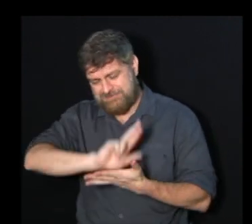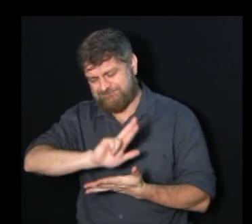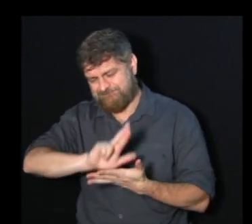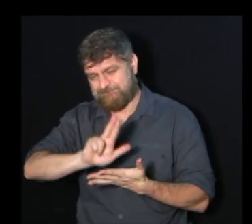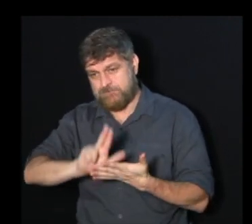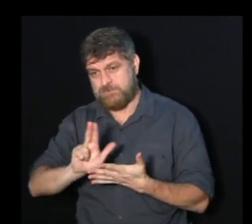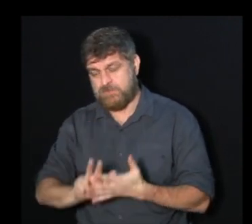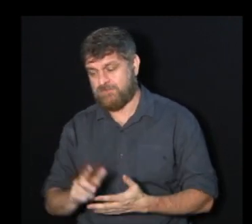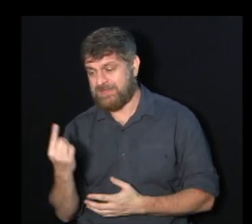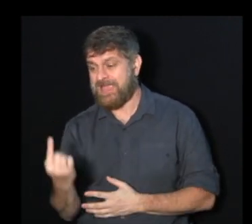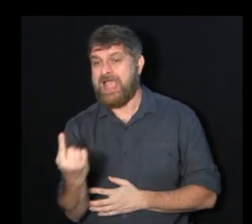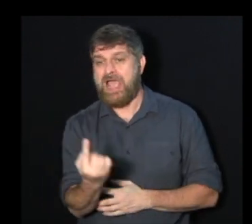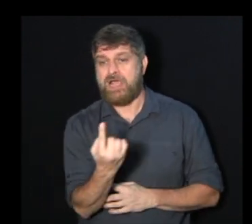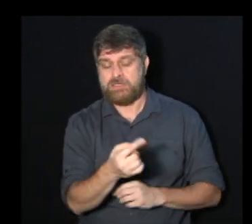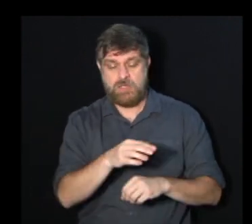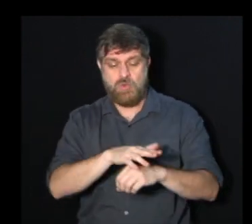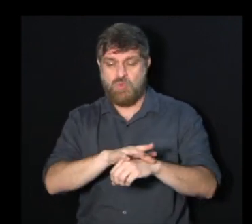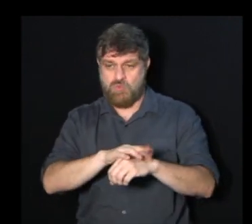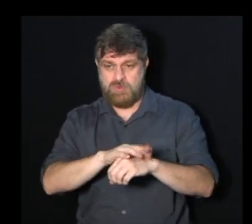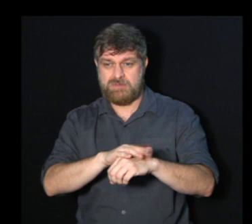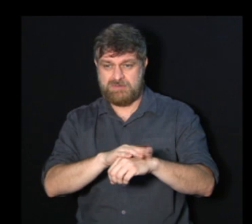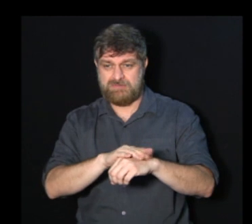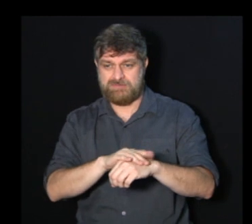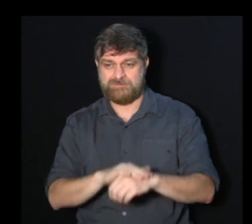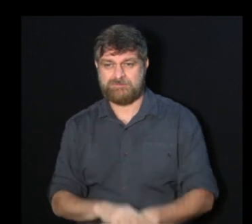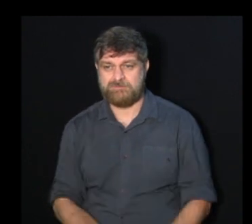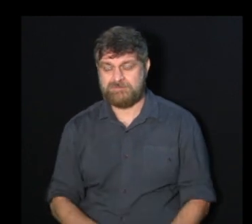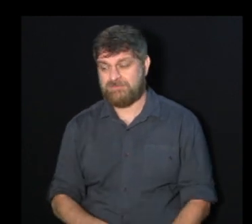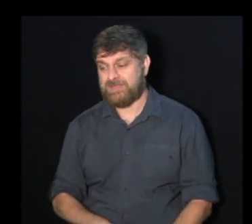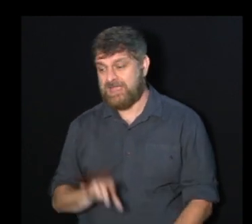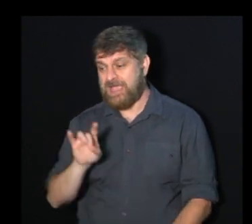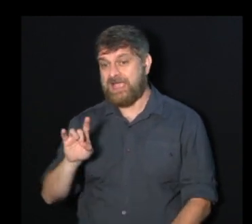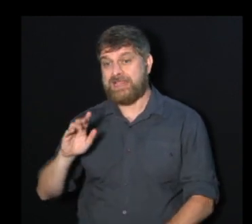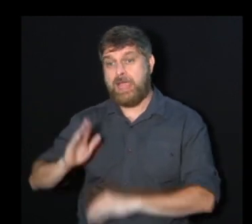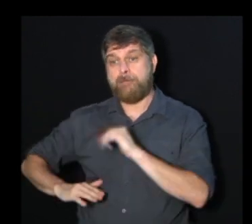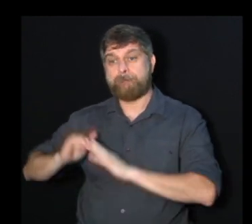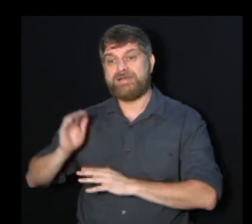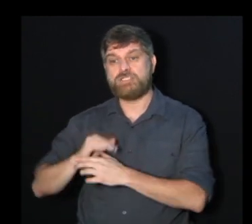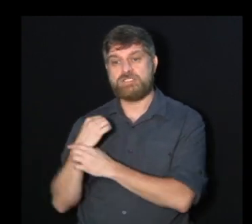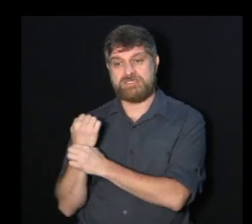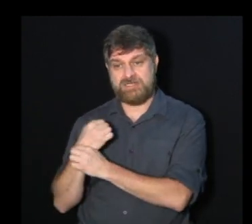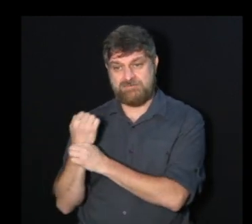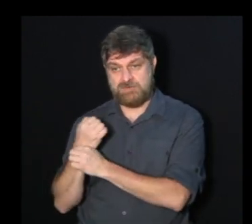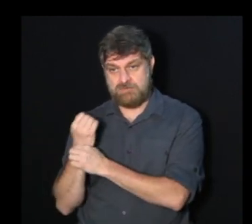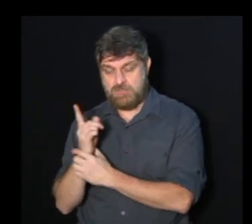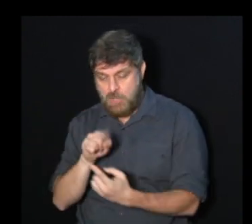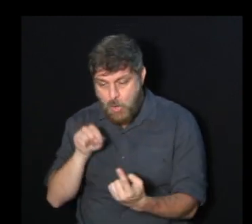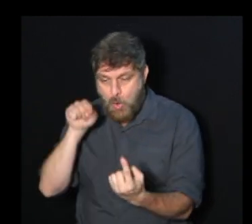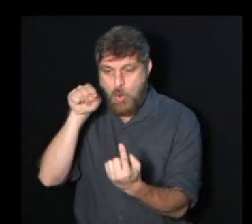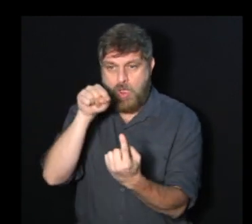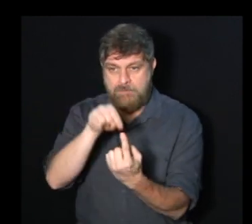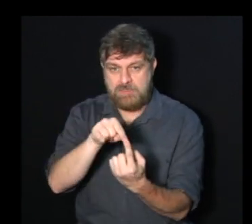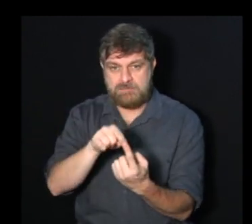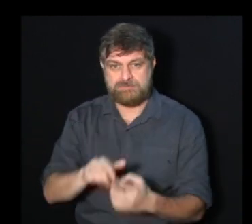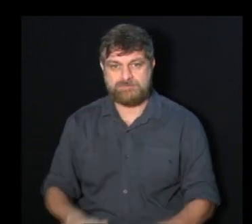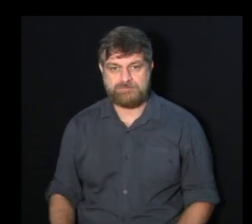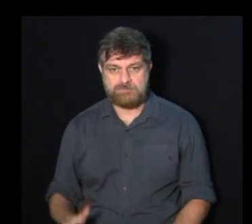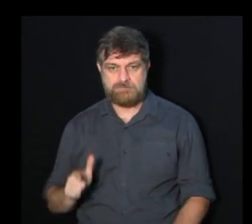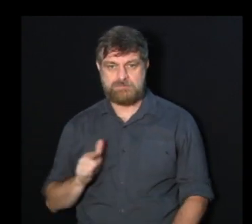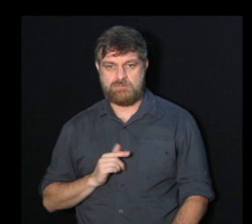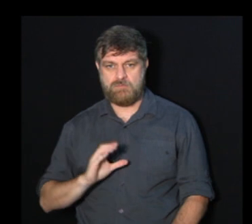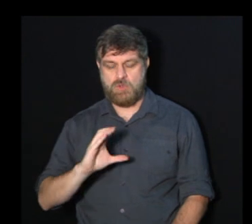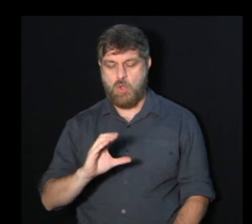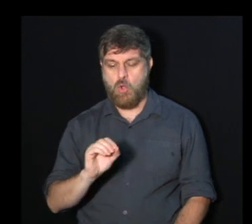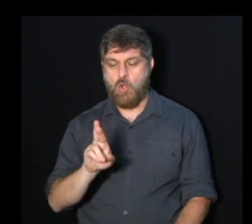vai depender de cada fisioterapeuta e da possibilidade do paciente. O core training, que